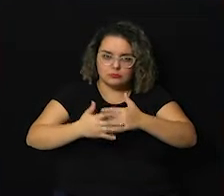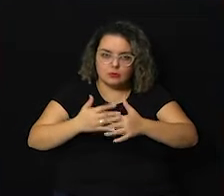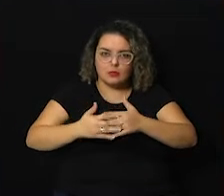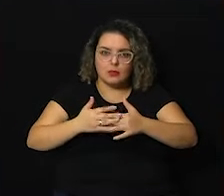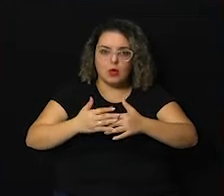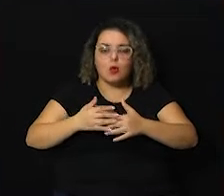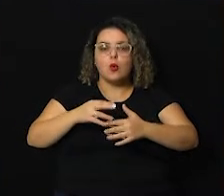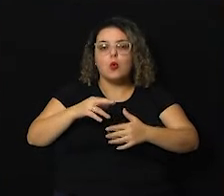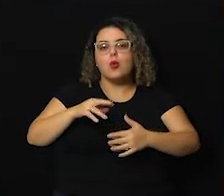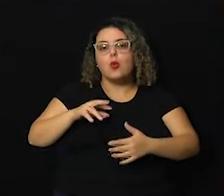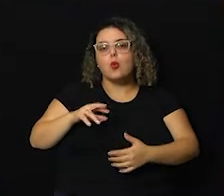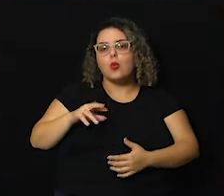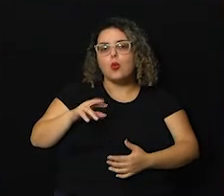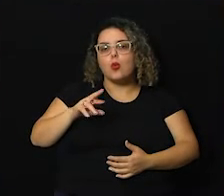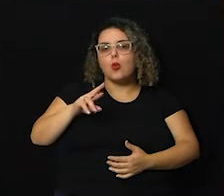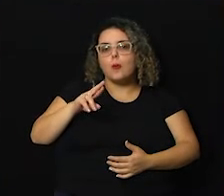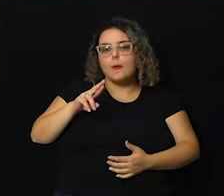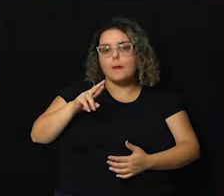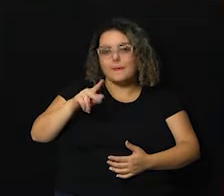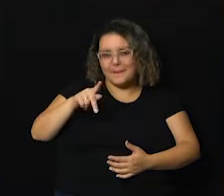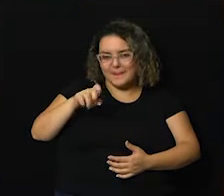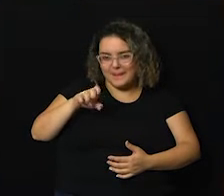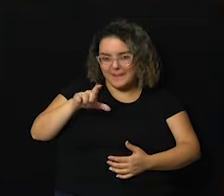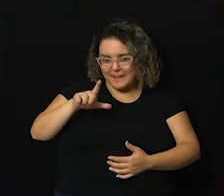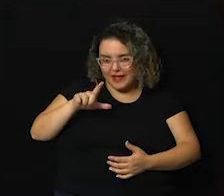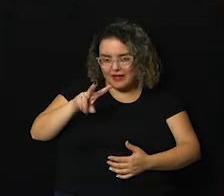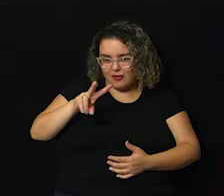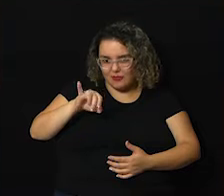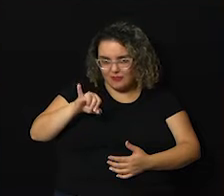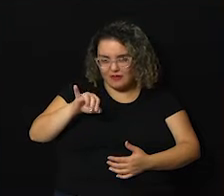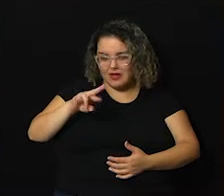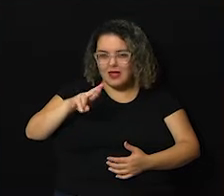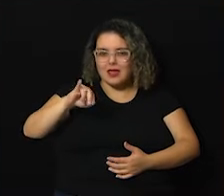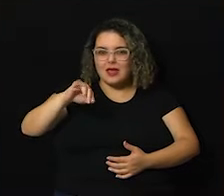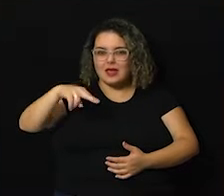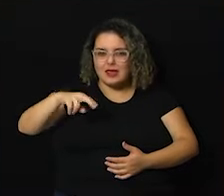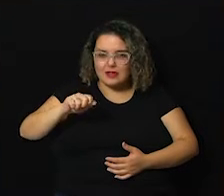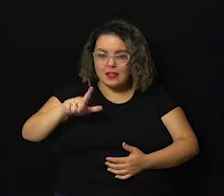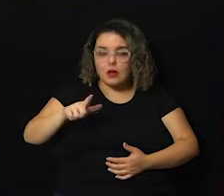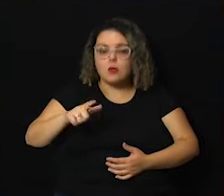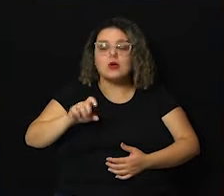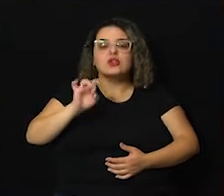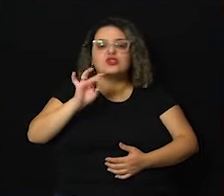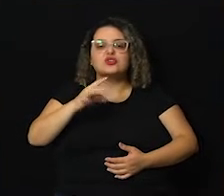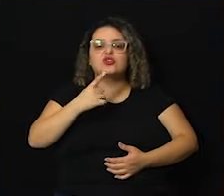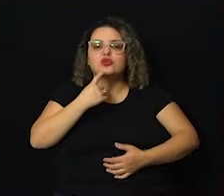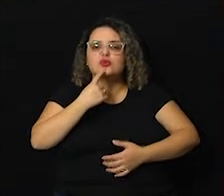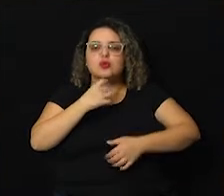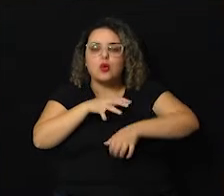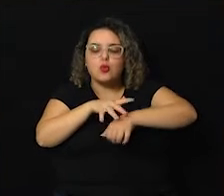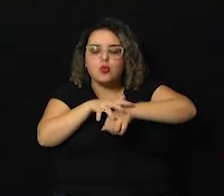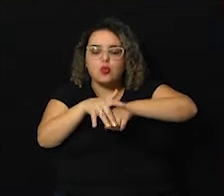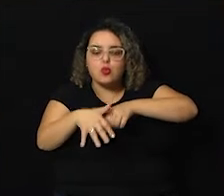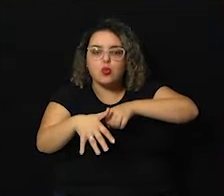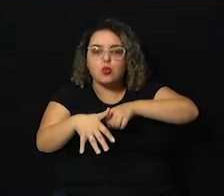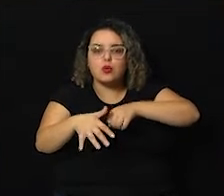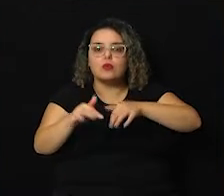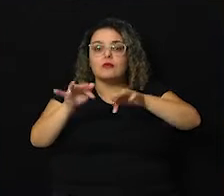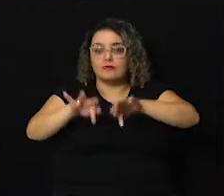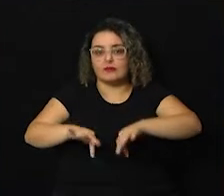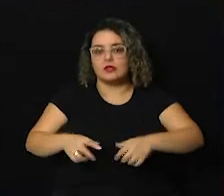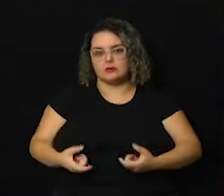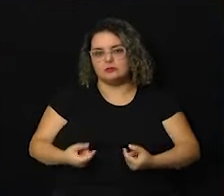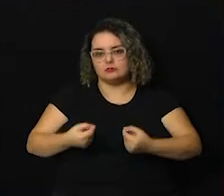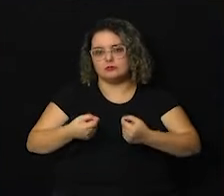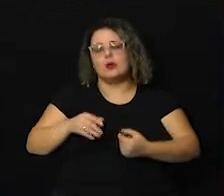pelve renal, ou seja, o tumor já é muito grande e sangrou no final da evolução, normalmente esse tumor já